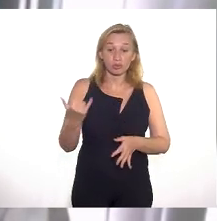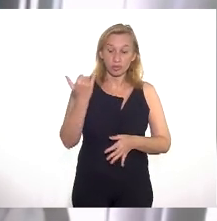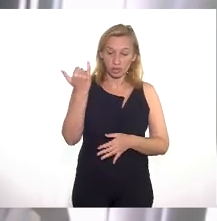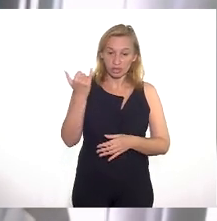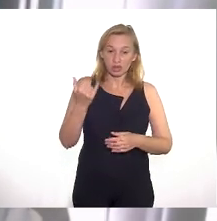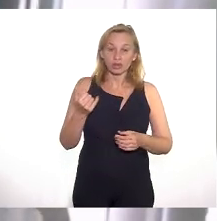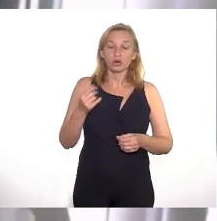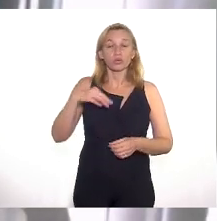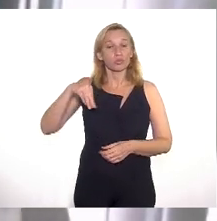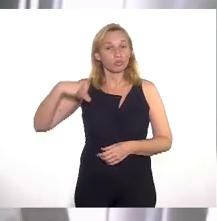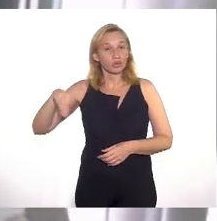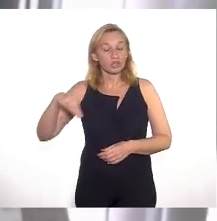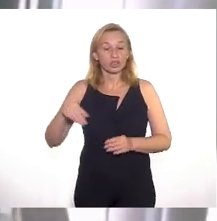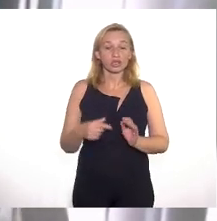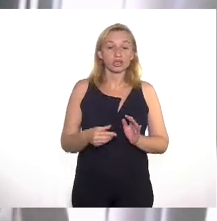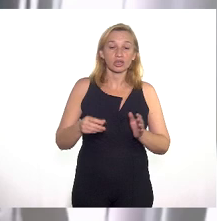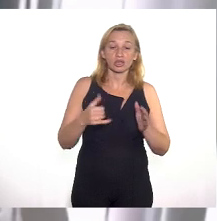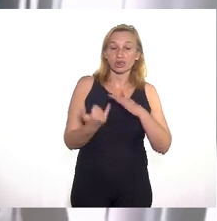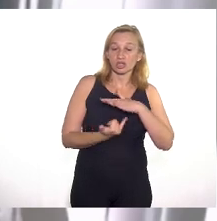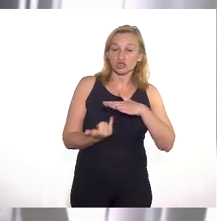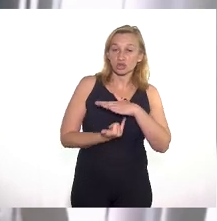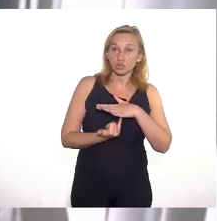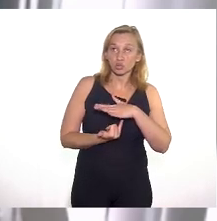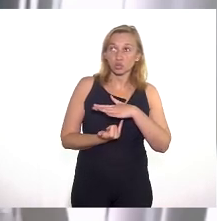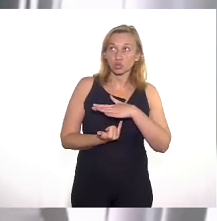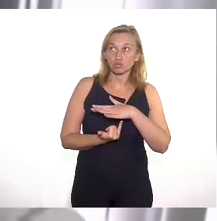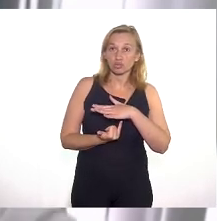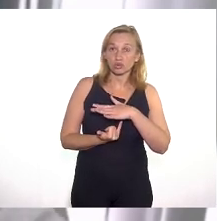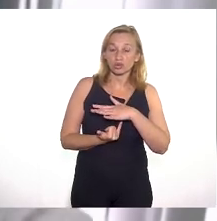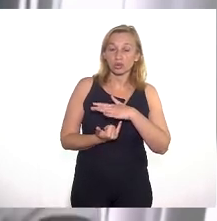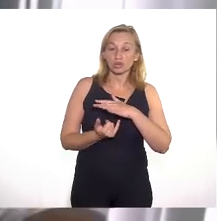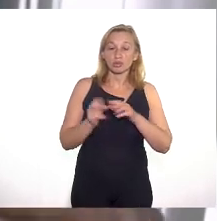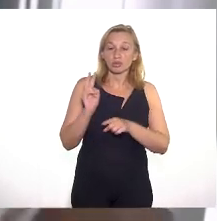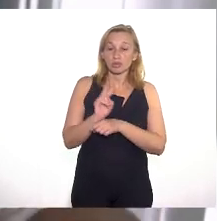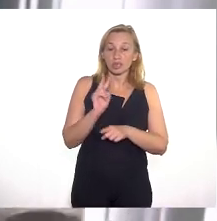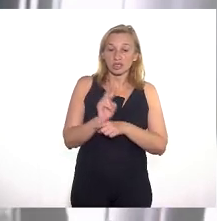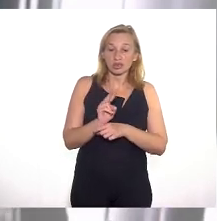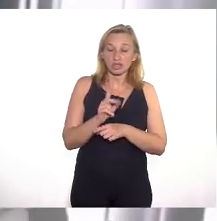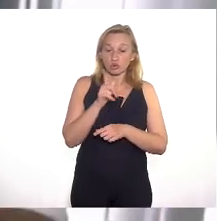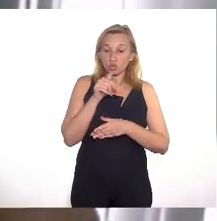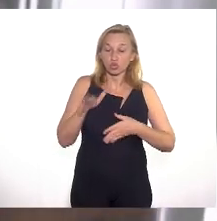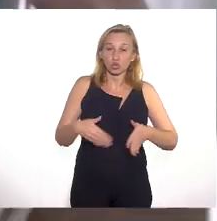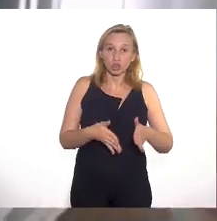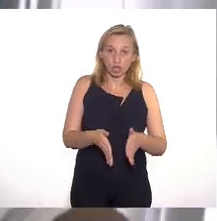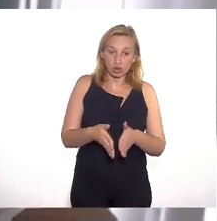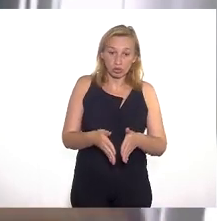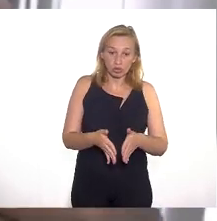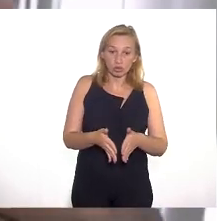o Mink propõe o Instituto da Preservação dos Rios, né?